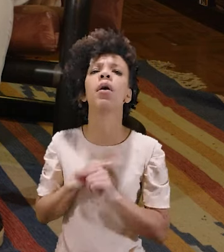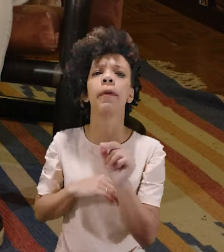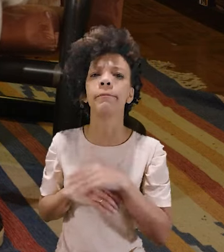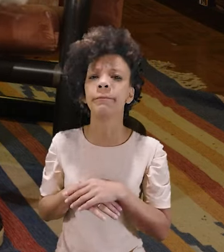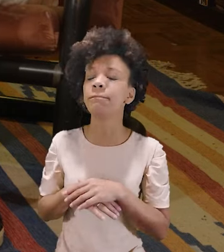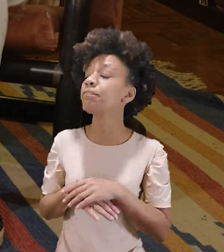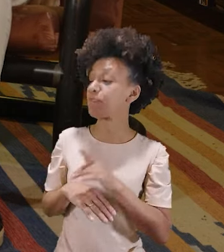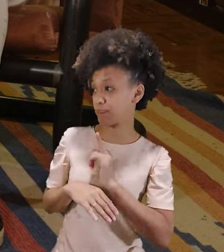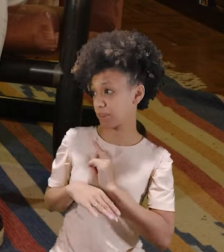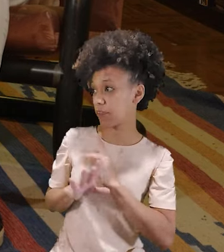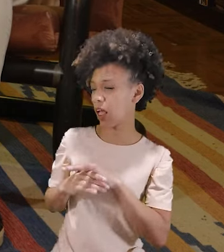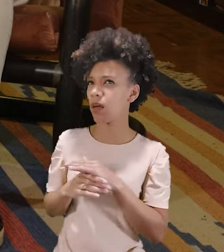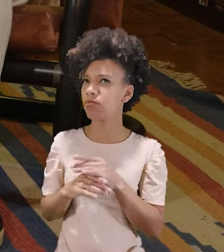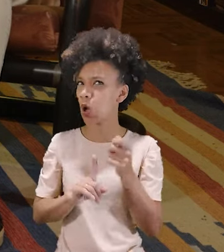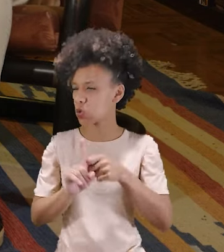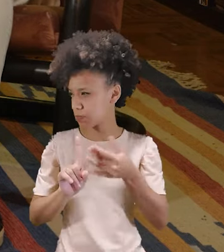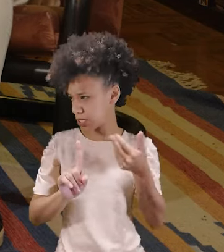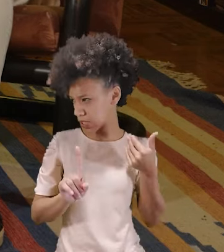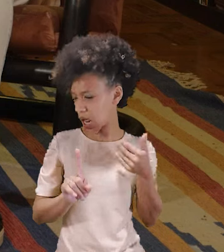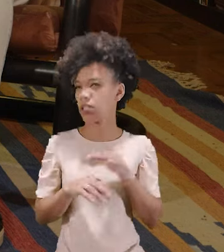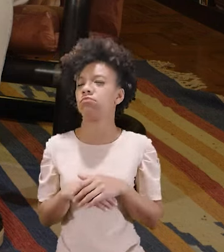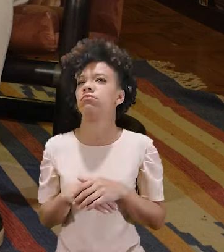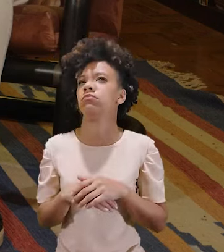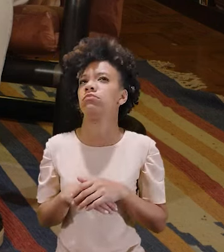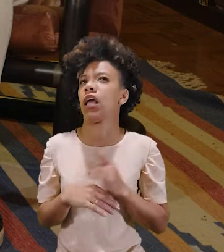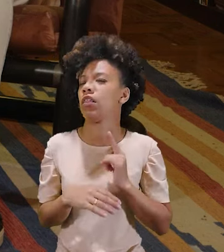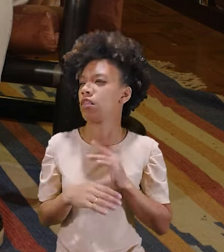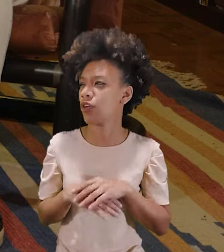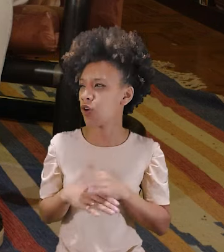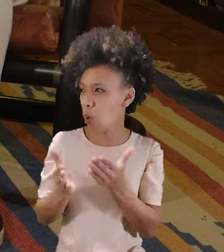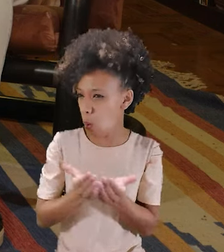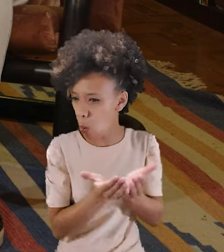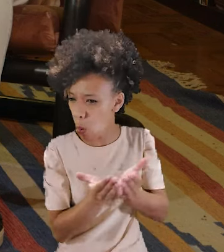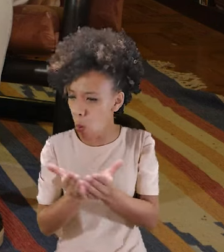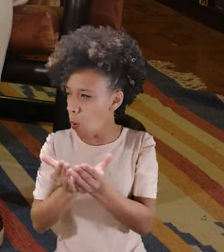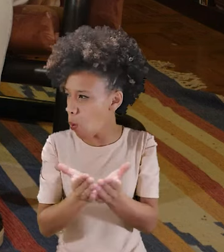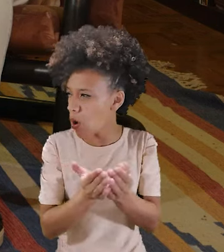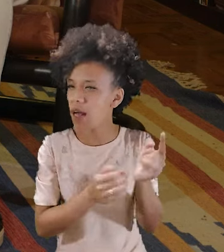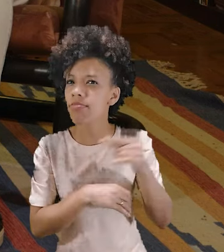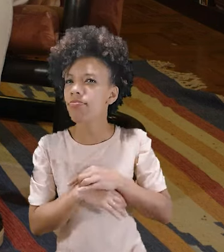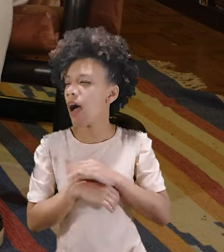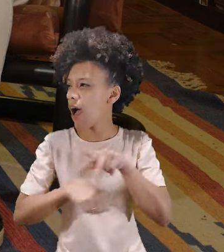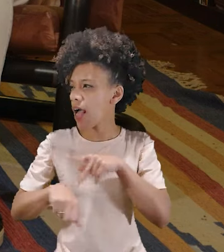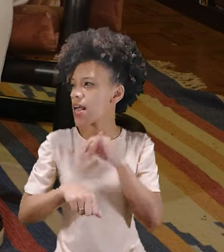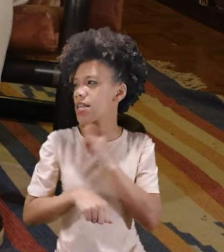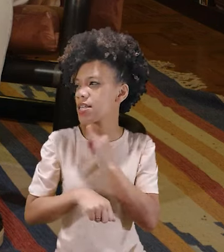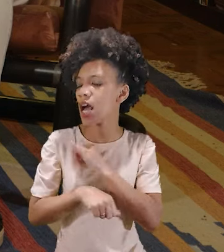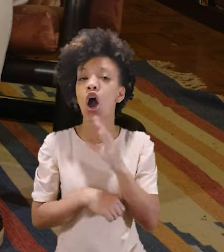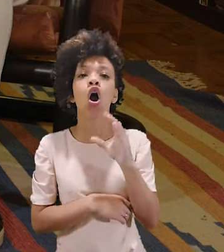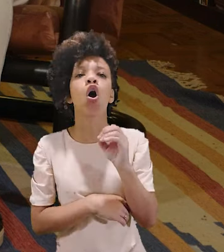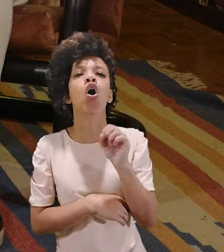tem alguma pergunta ele tem uma questão que alguns meses atrás ou Aquela aquele navio grandão na Itália né ele o